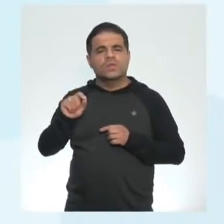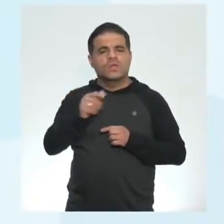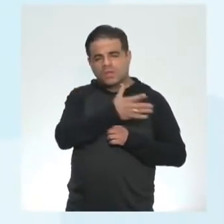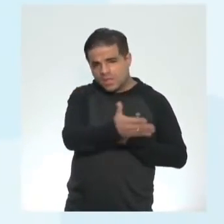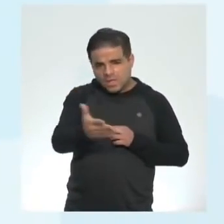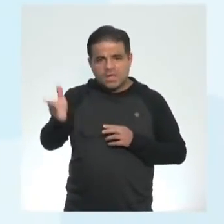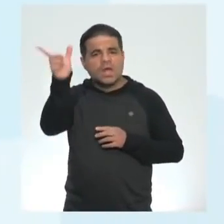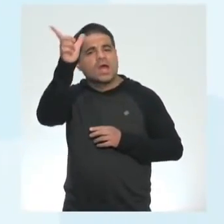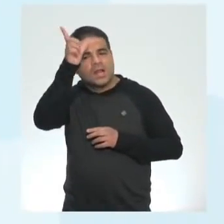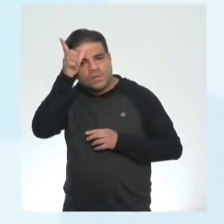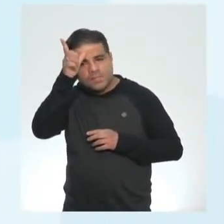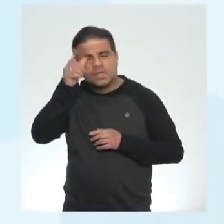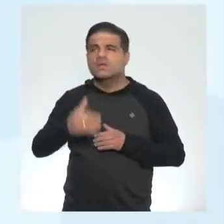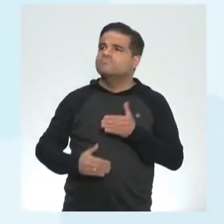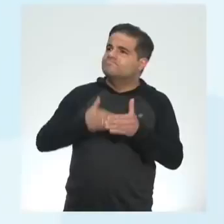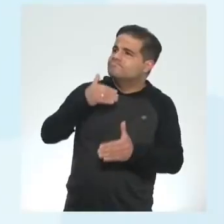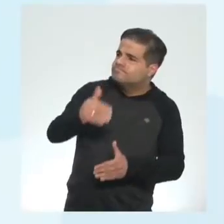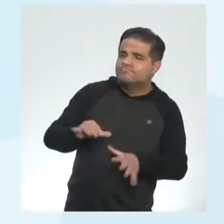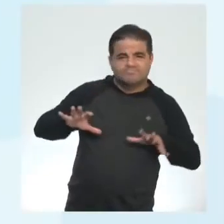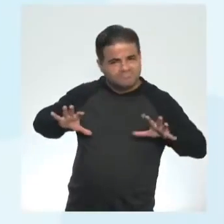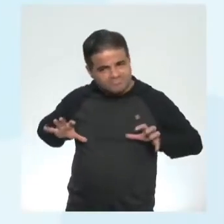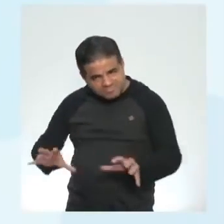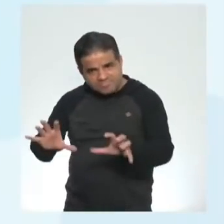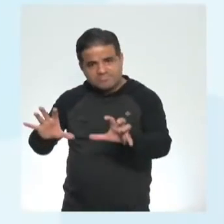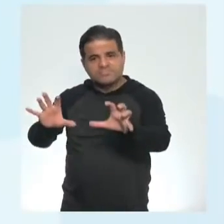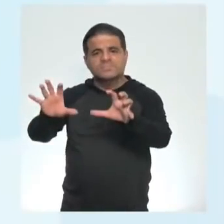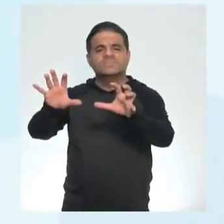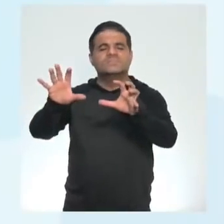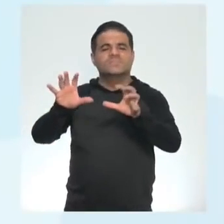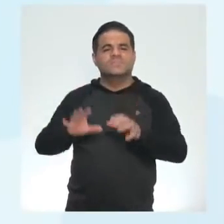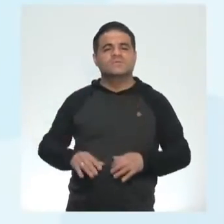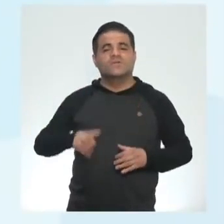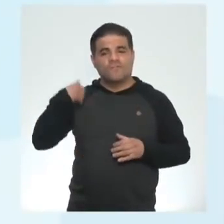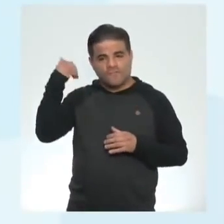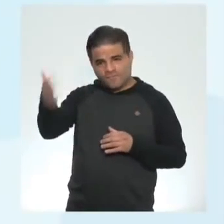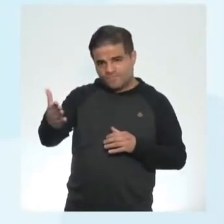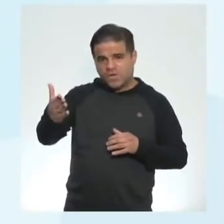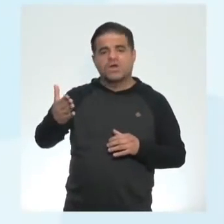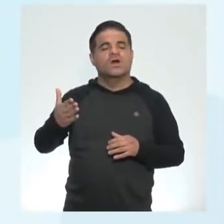os alemães fossem empurrados para